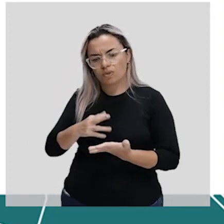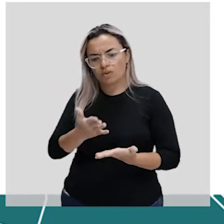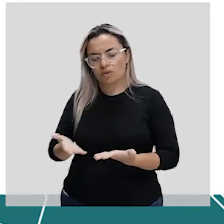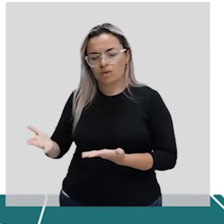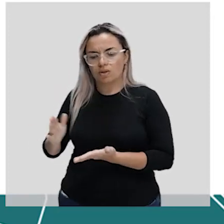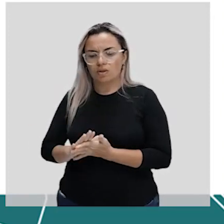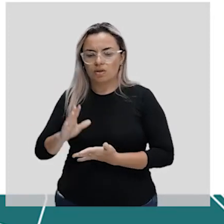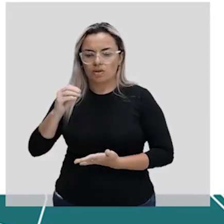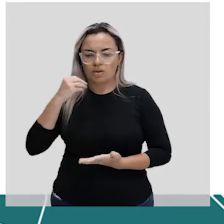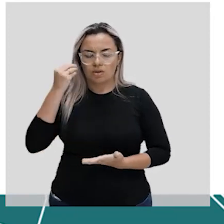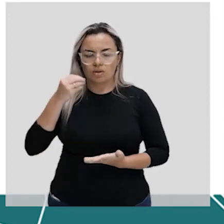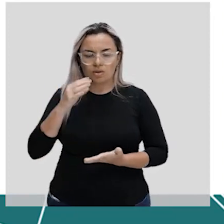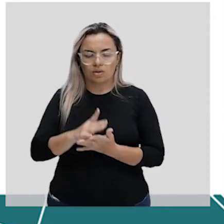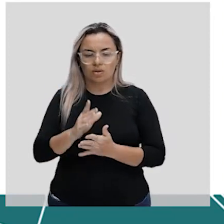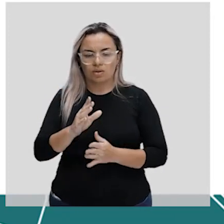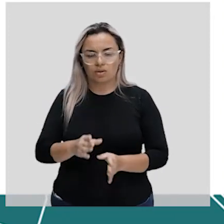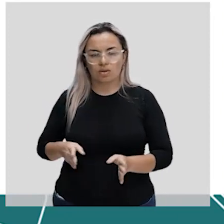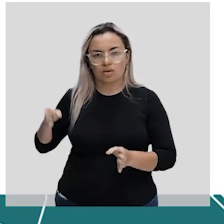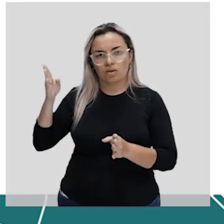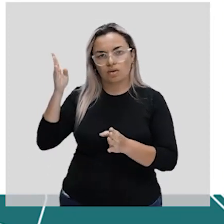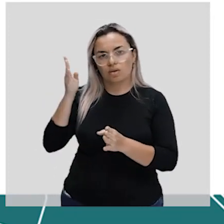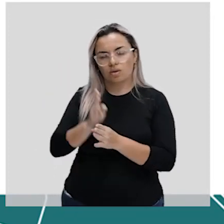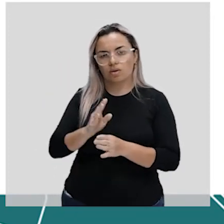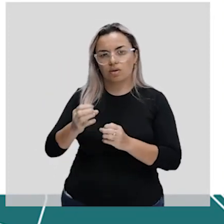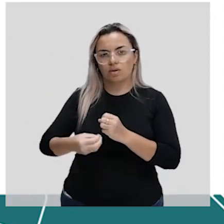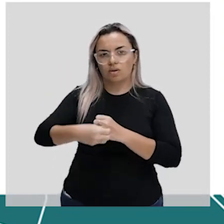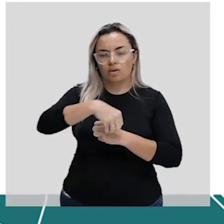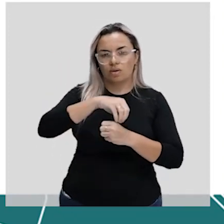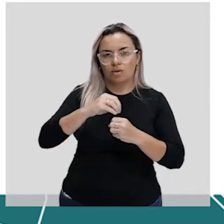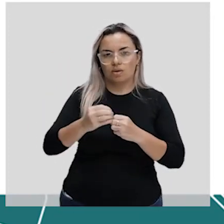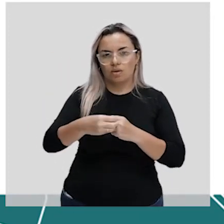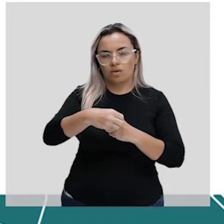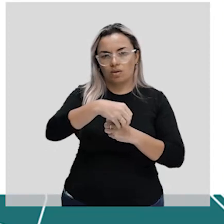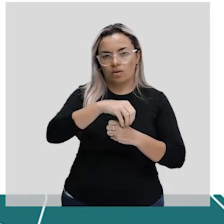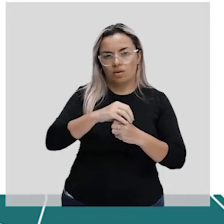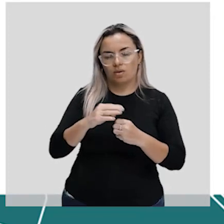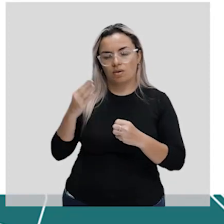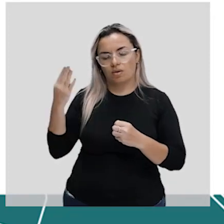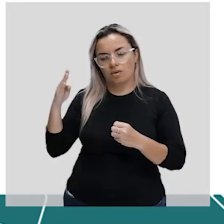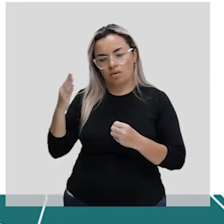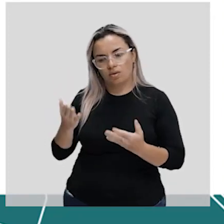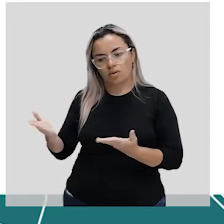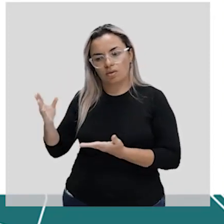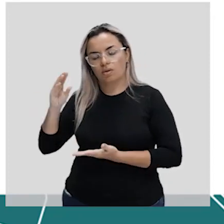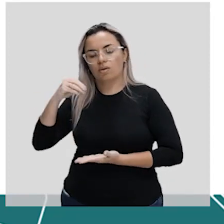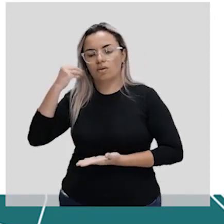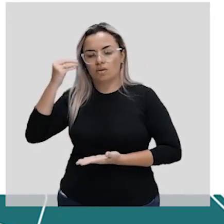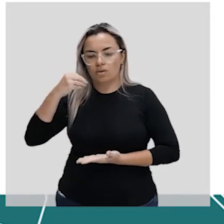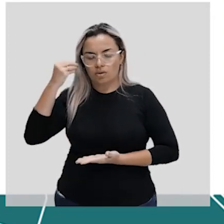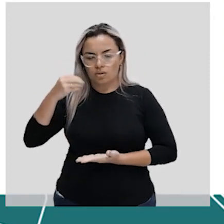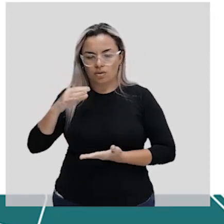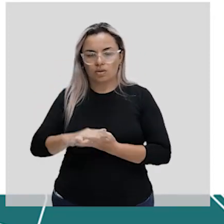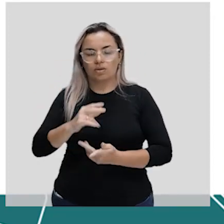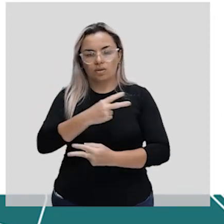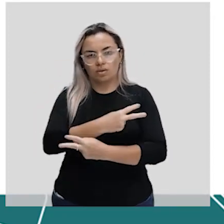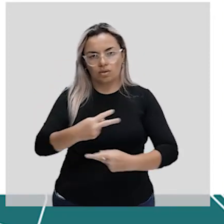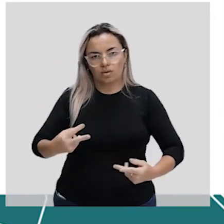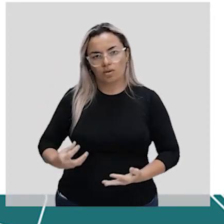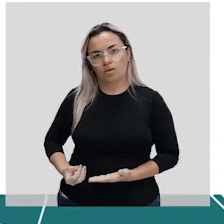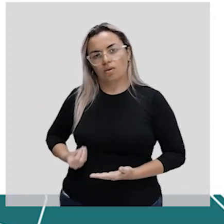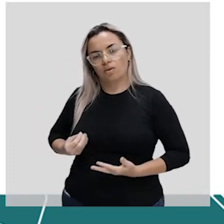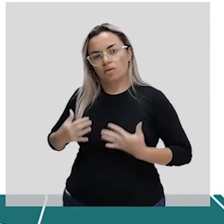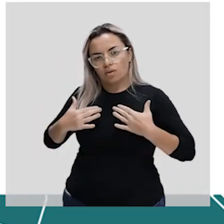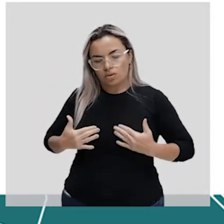que por essas condições, moléculas orgânicas podem ser formadas, moléculas que estão presentes nos seres vivos,